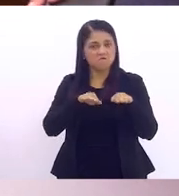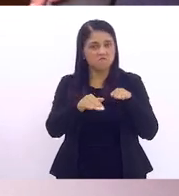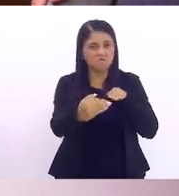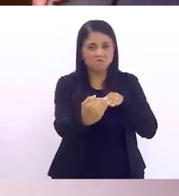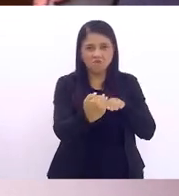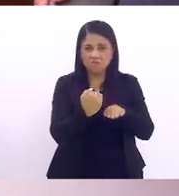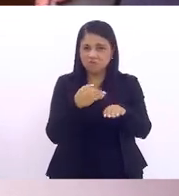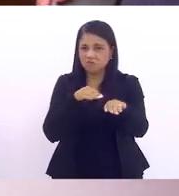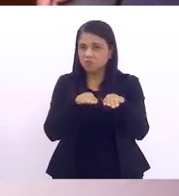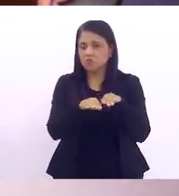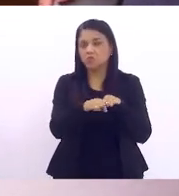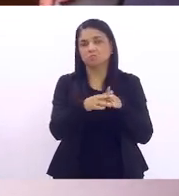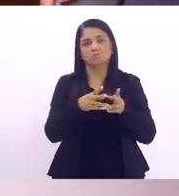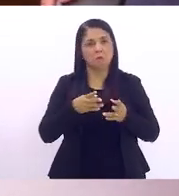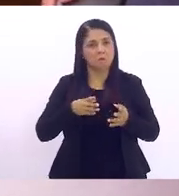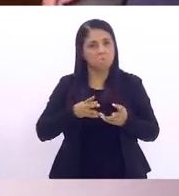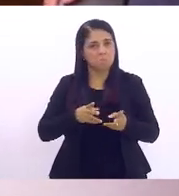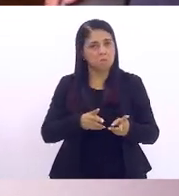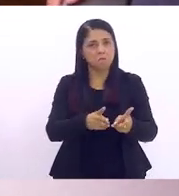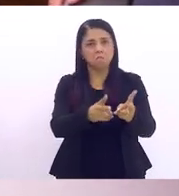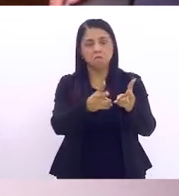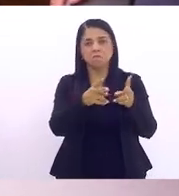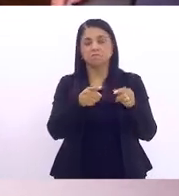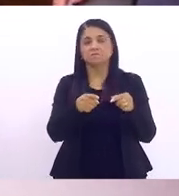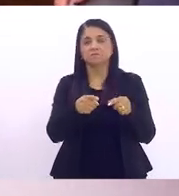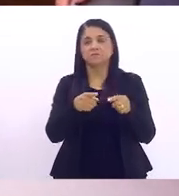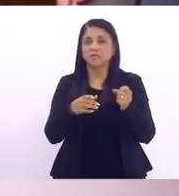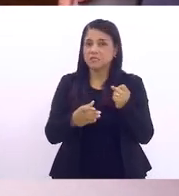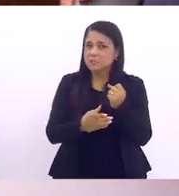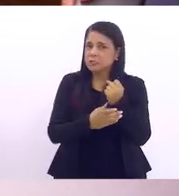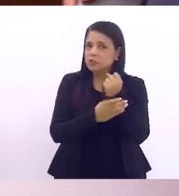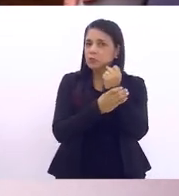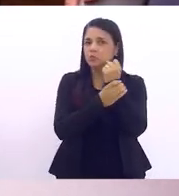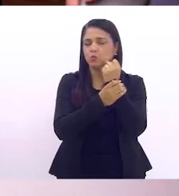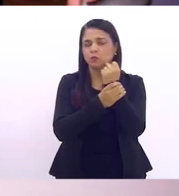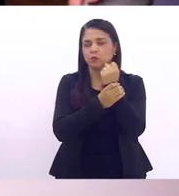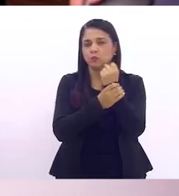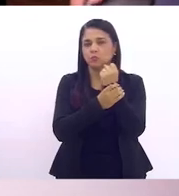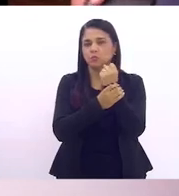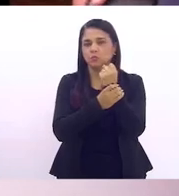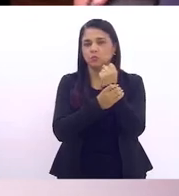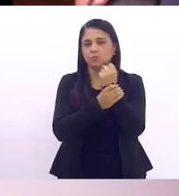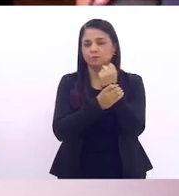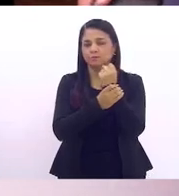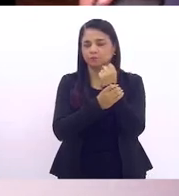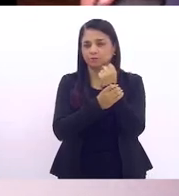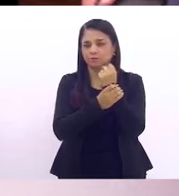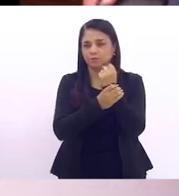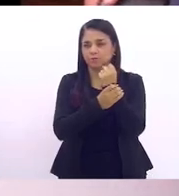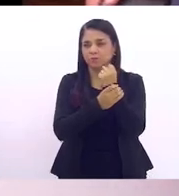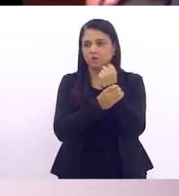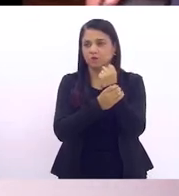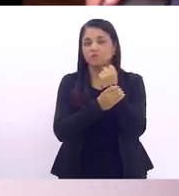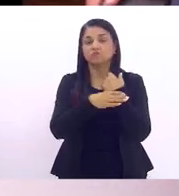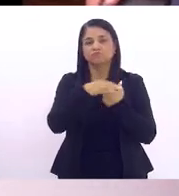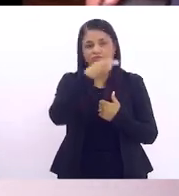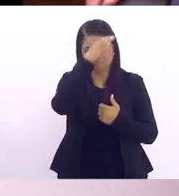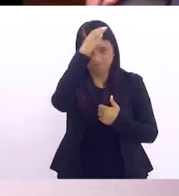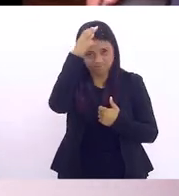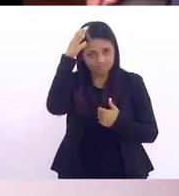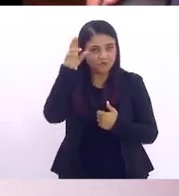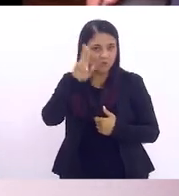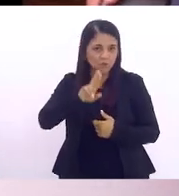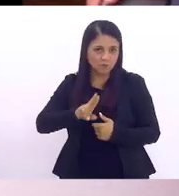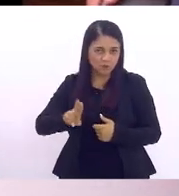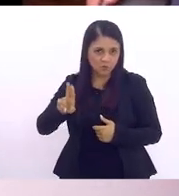contínuo enfim eh e e seguro até eh Aos aos pros usuários do da